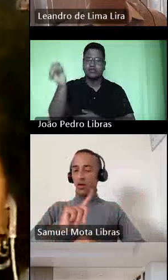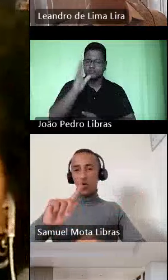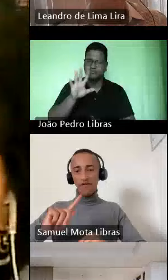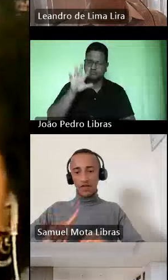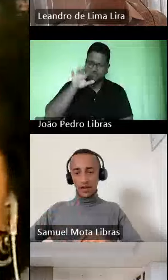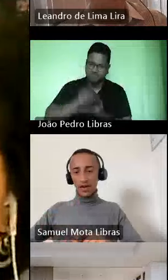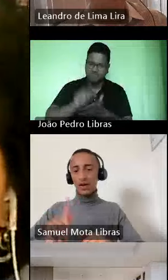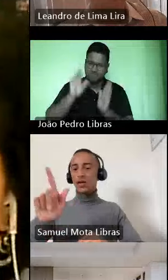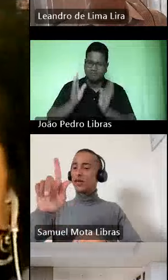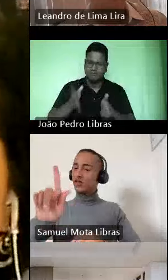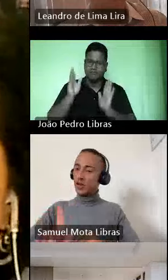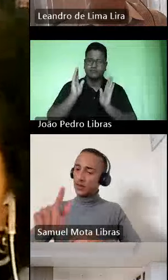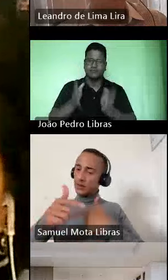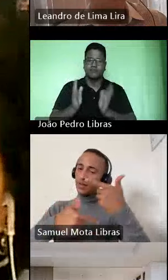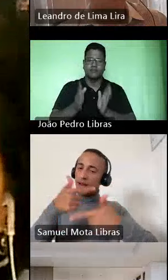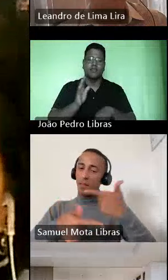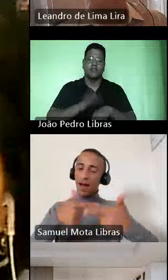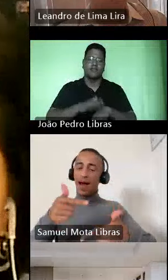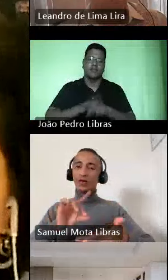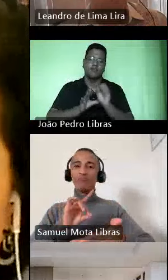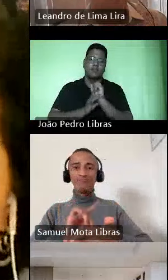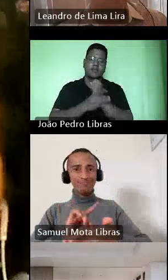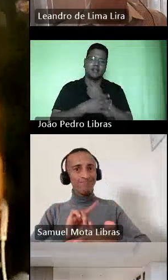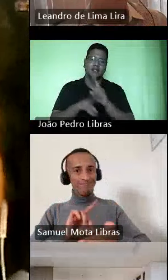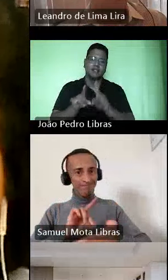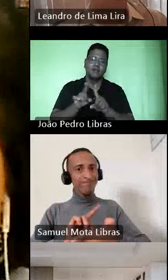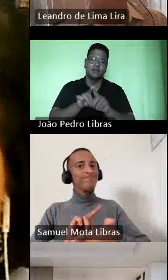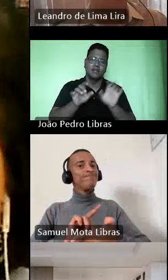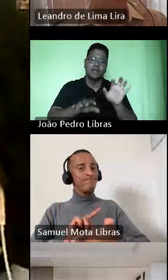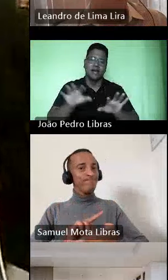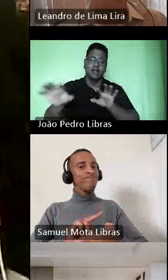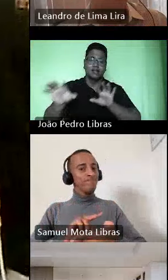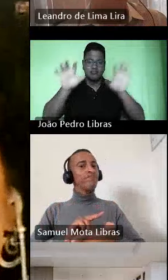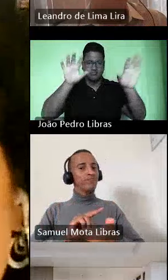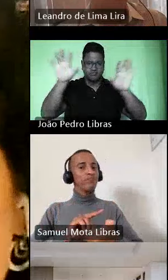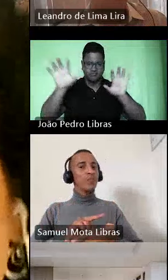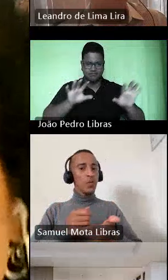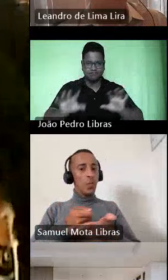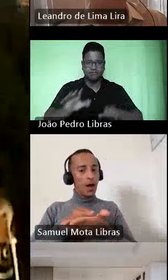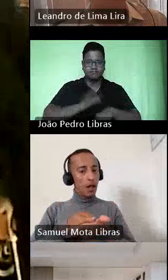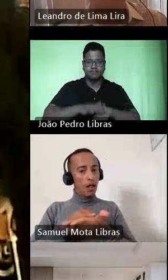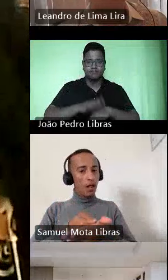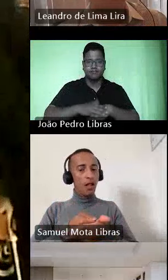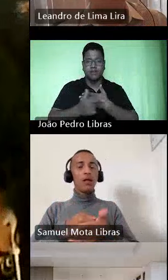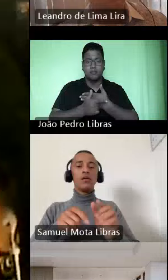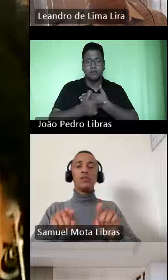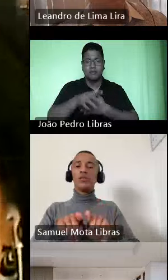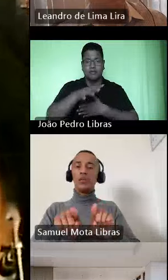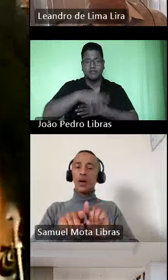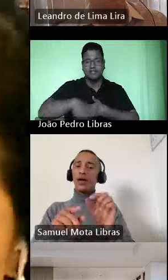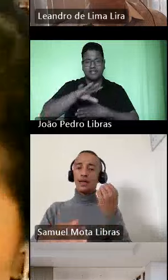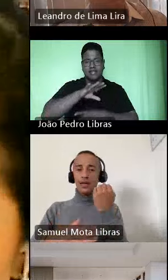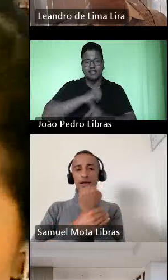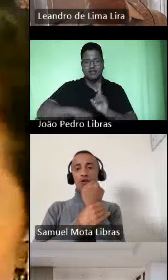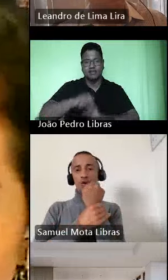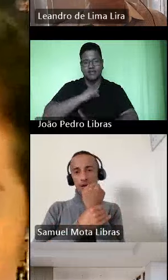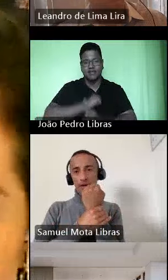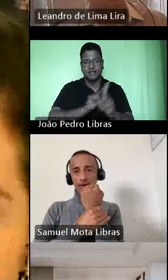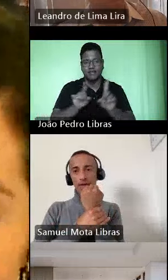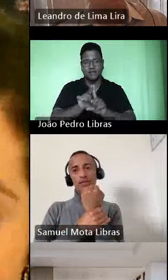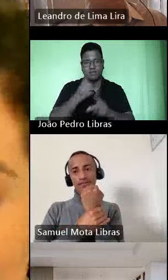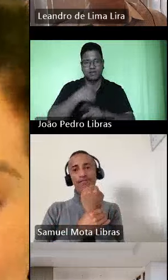e ter um uma garantia de que cada ator vai cumprir minimamente seu papel ali e e para que a gente